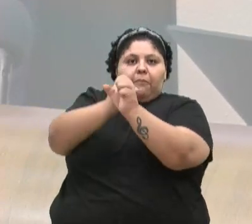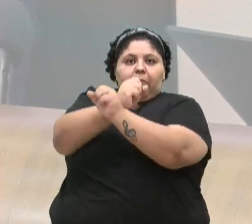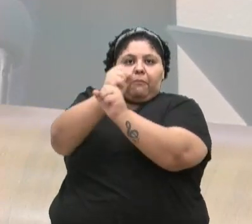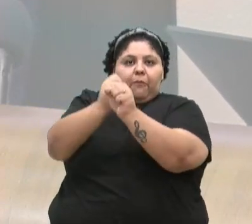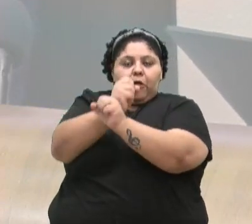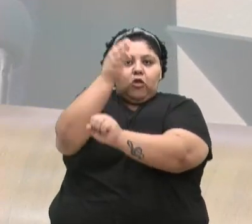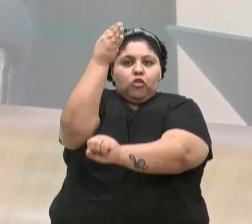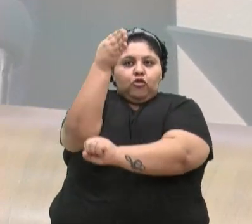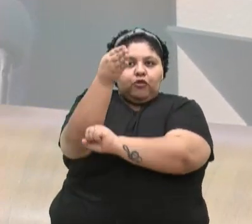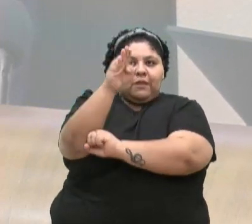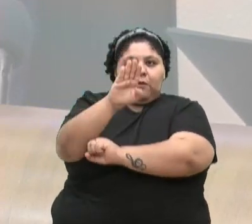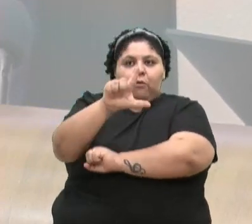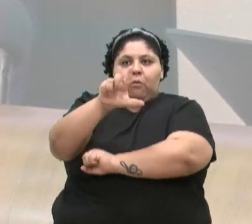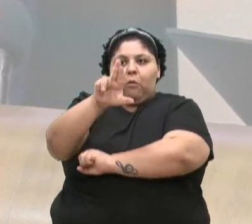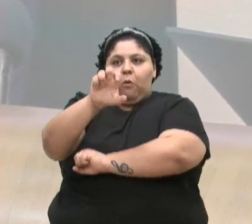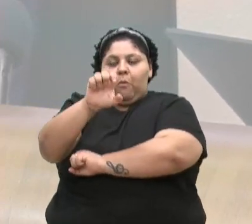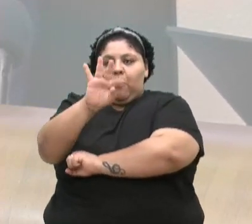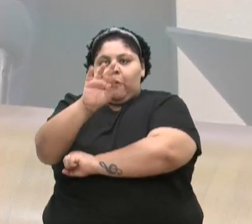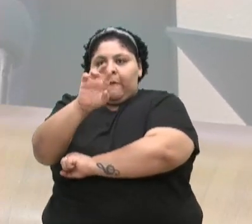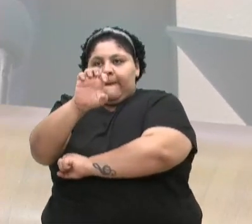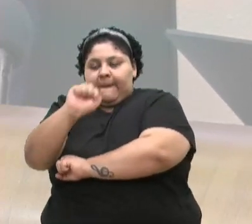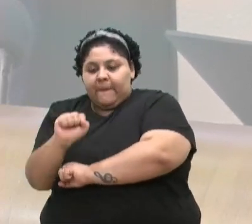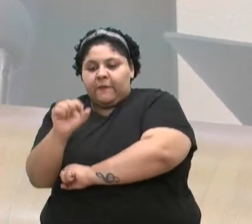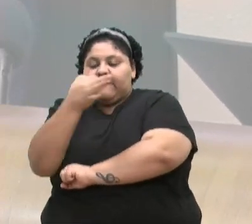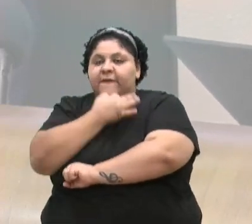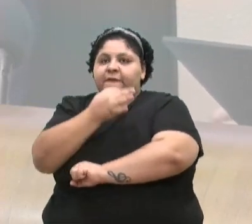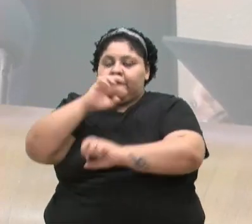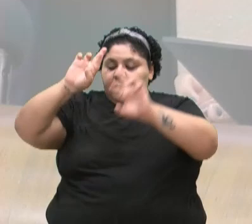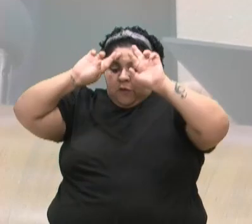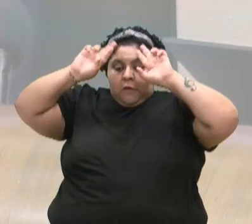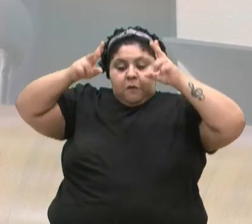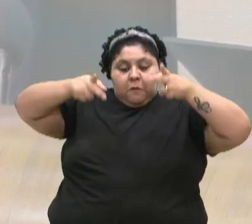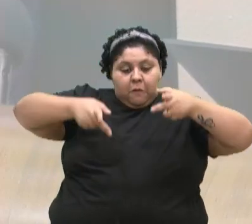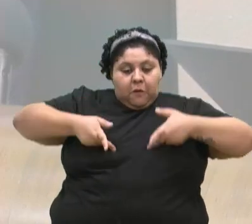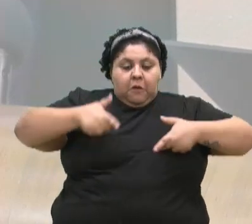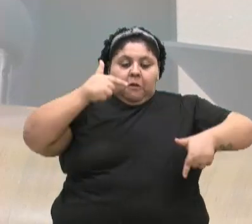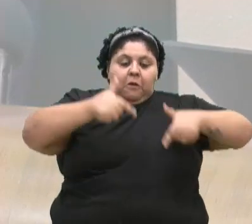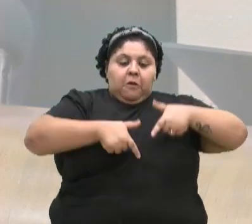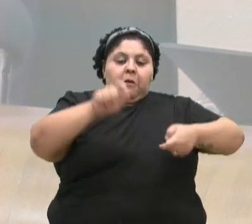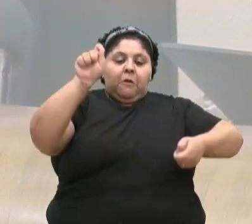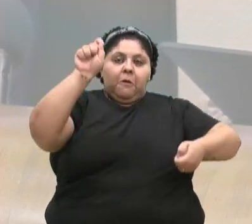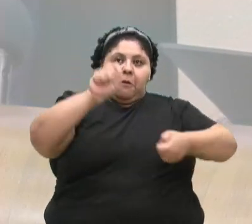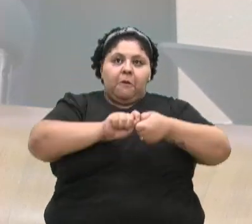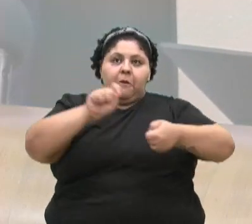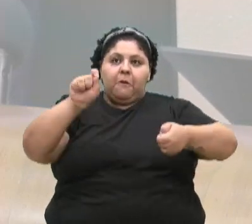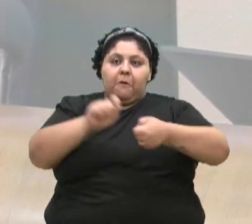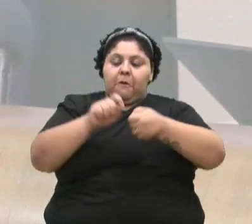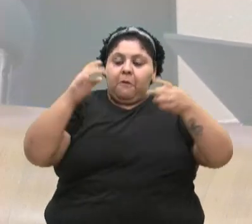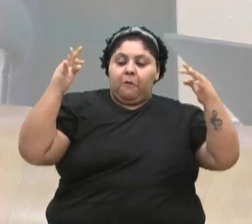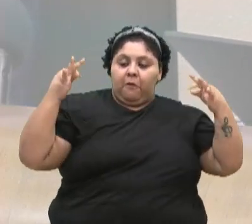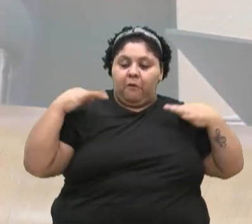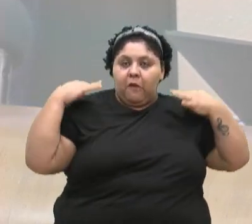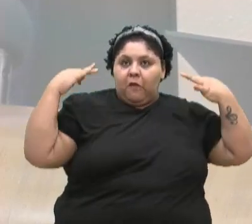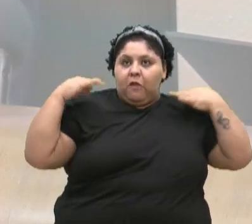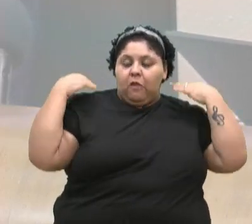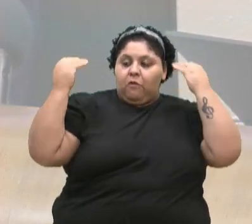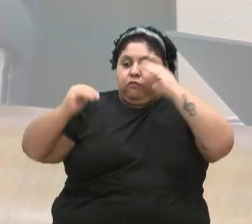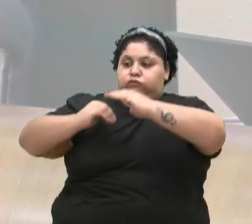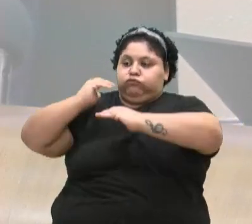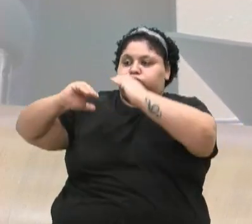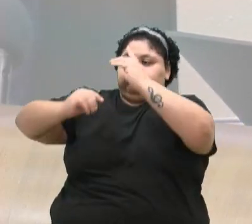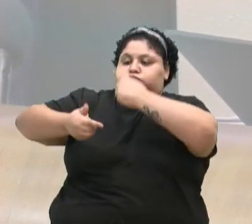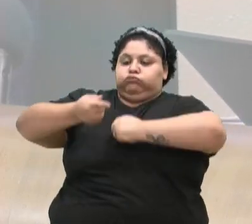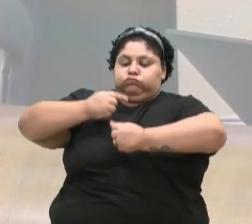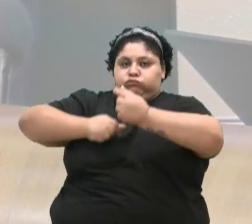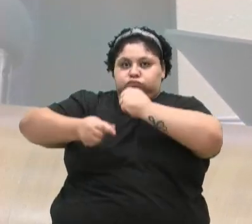Tree Towers, Caxias do Sul, em reconhecimento aos relevantes serviços prestados na promoção do turismo, no desenvolvimento